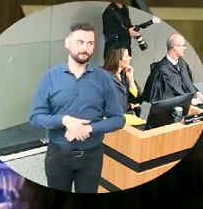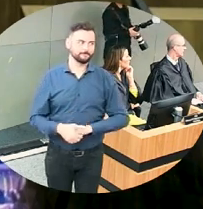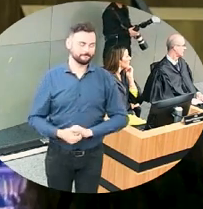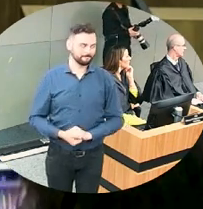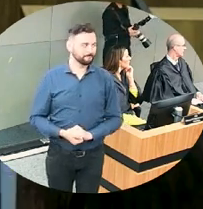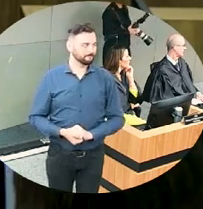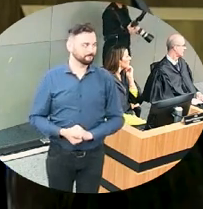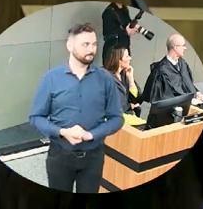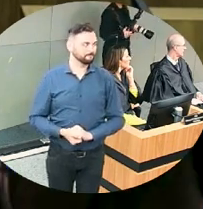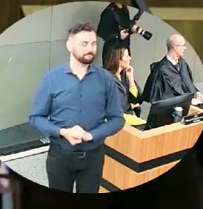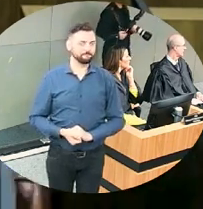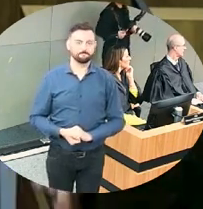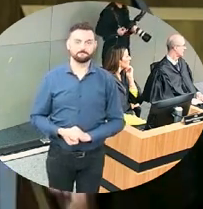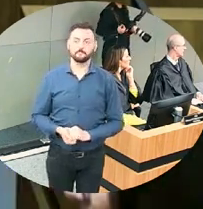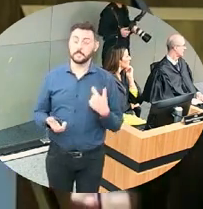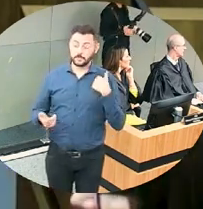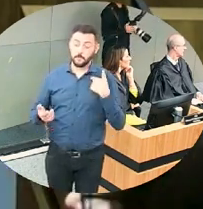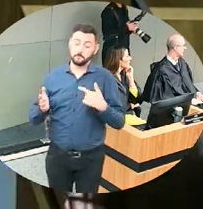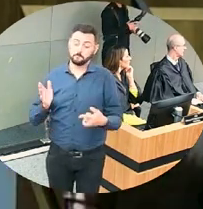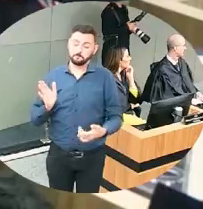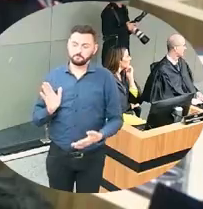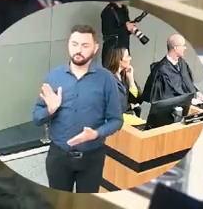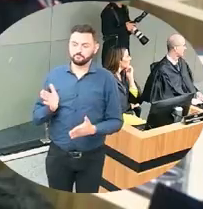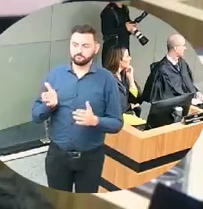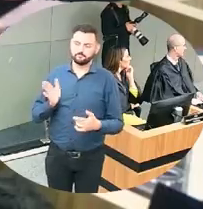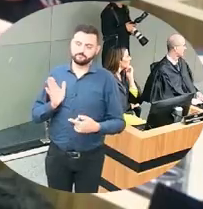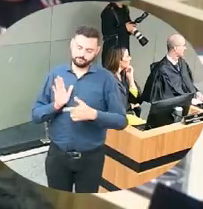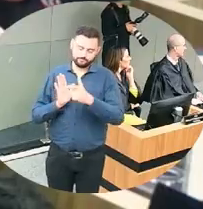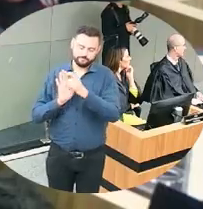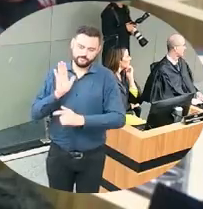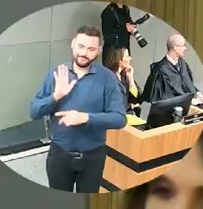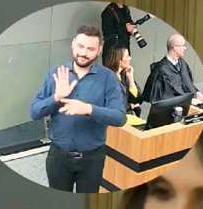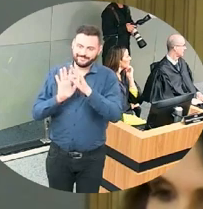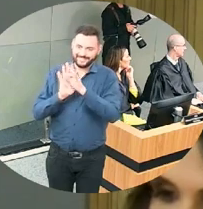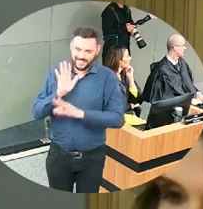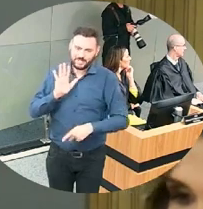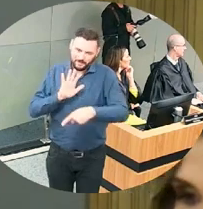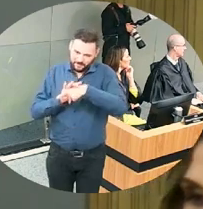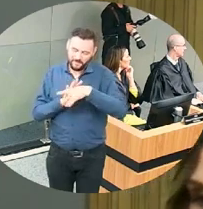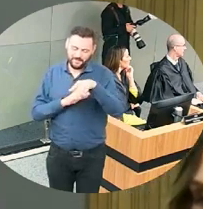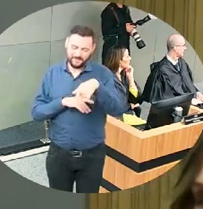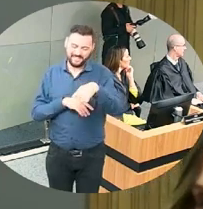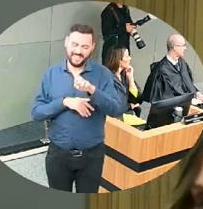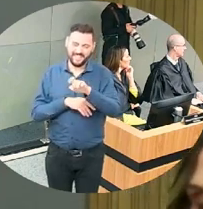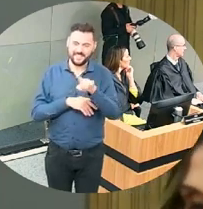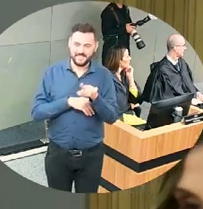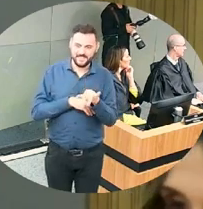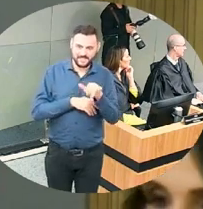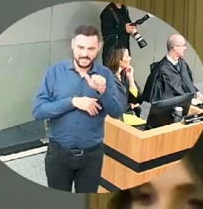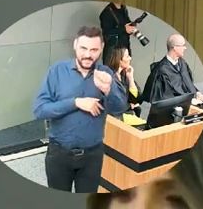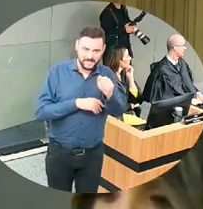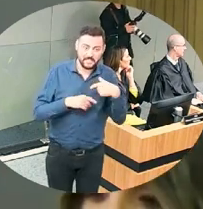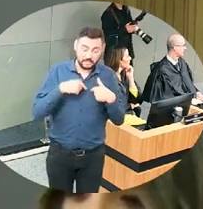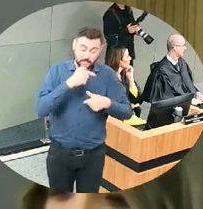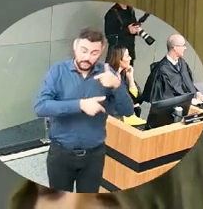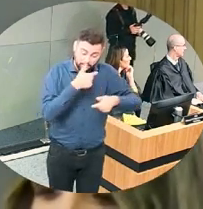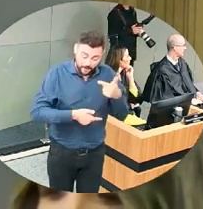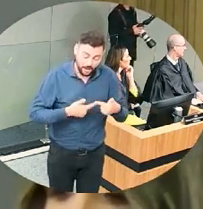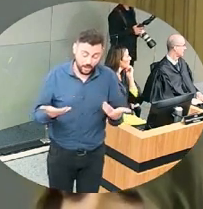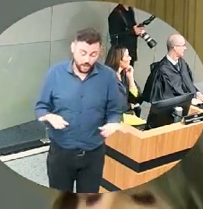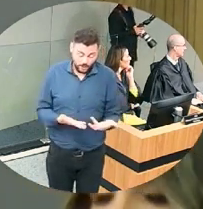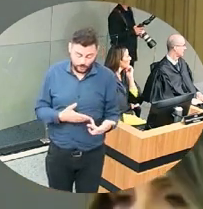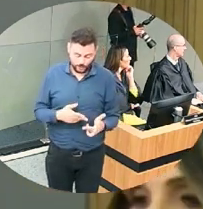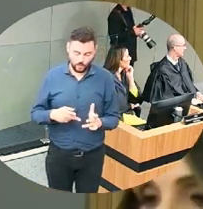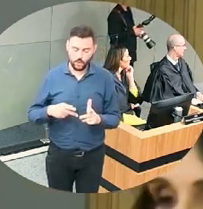República termo de compromisso e posse da excelentíssima desembargadora Késia de Araújo Duarte nieves no